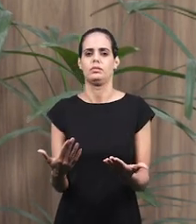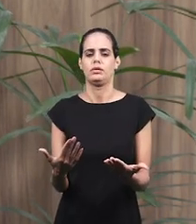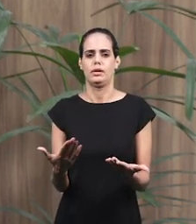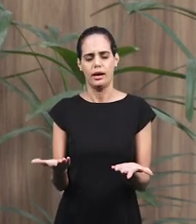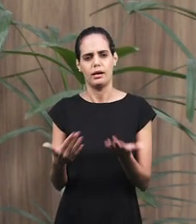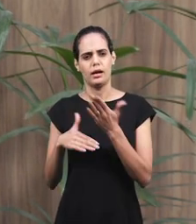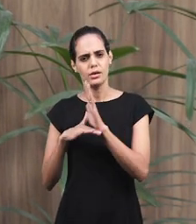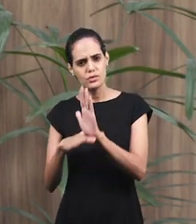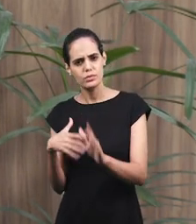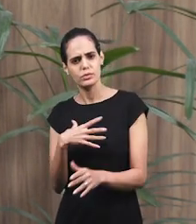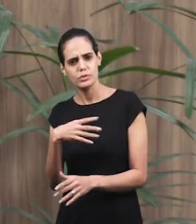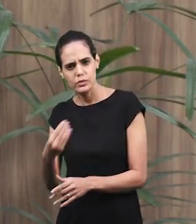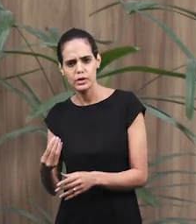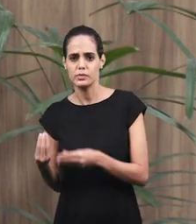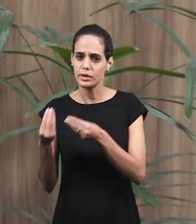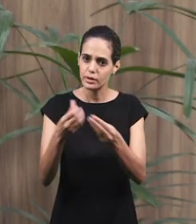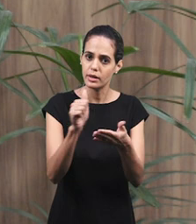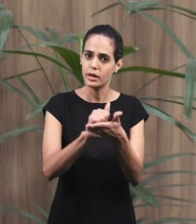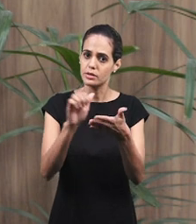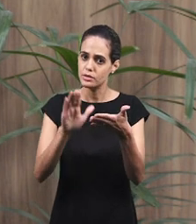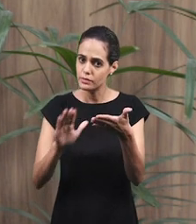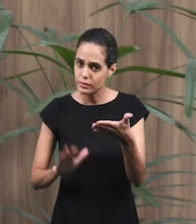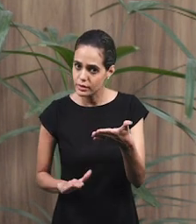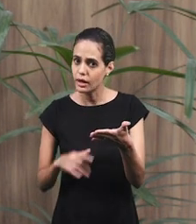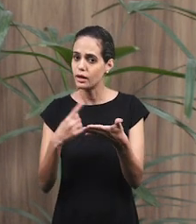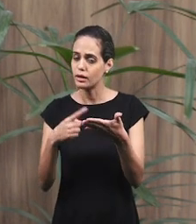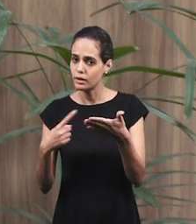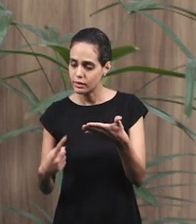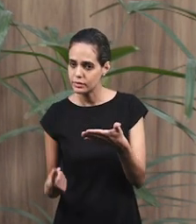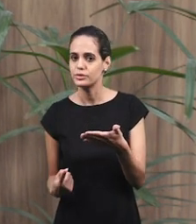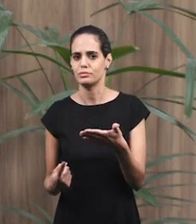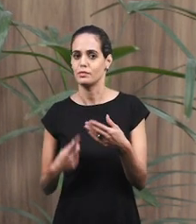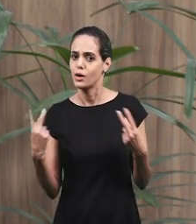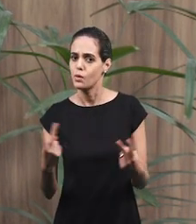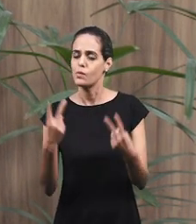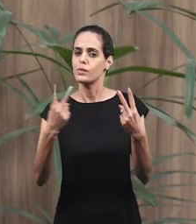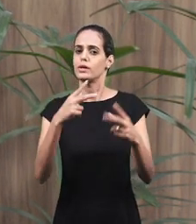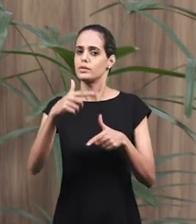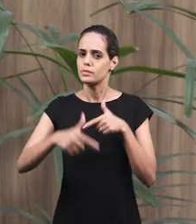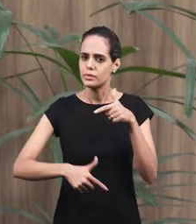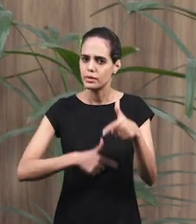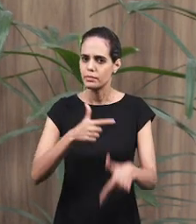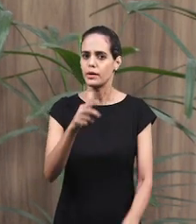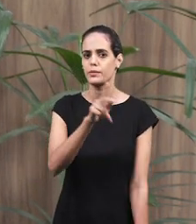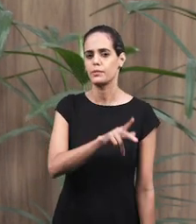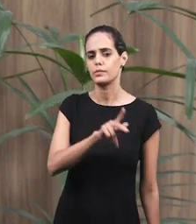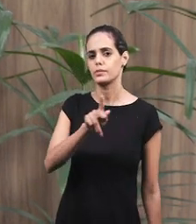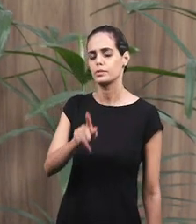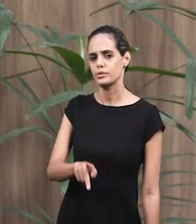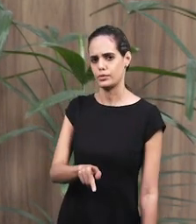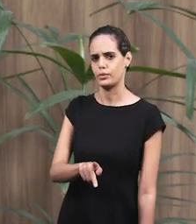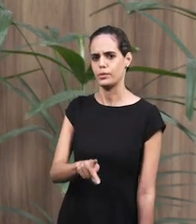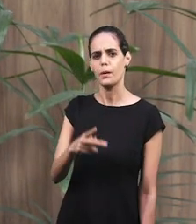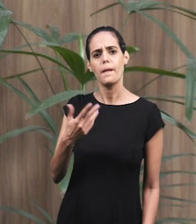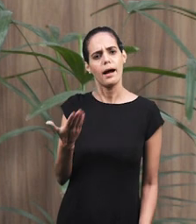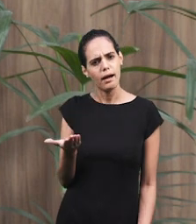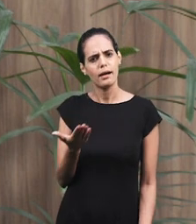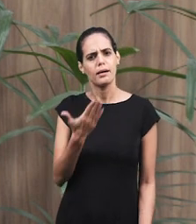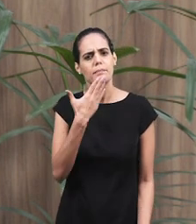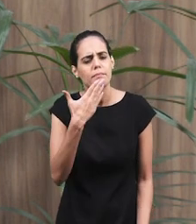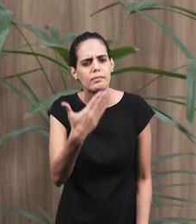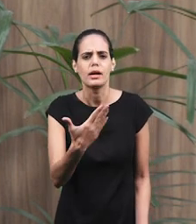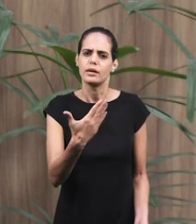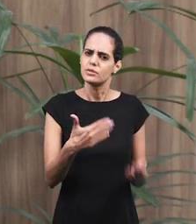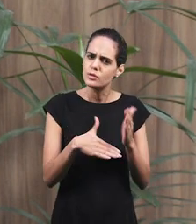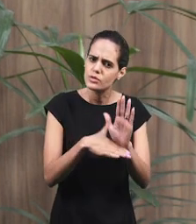a devolver as atividades solicitadas, valorizem o trabalho docente. Peçam ajuda e pensem com os